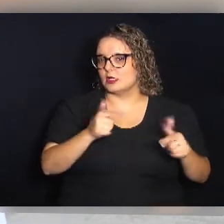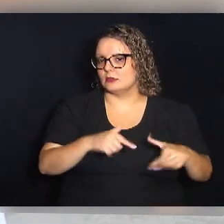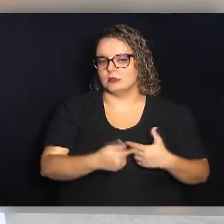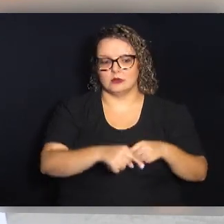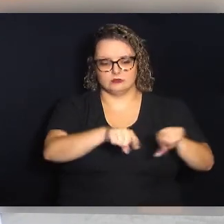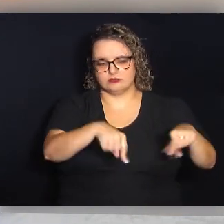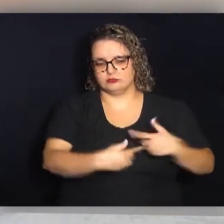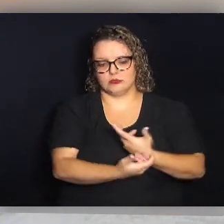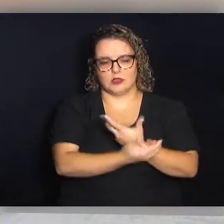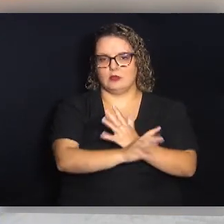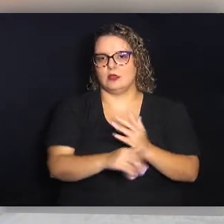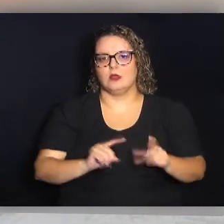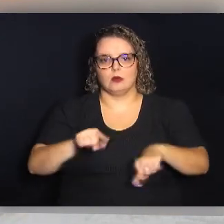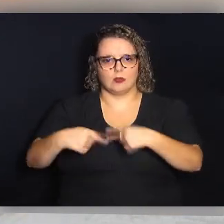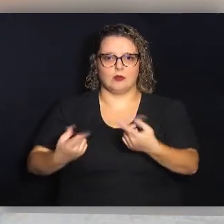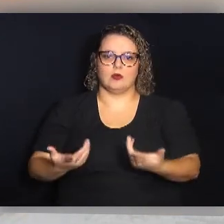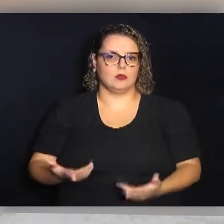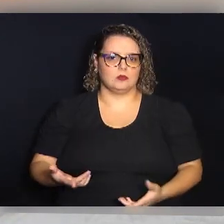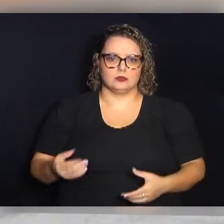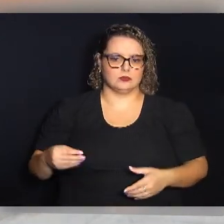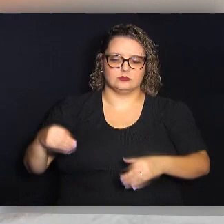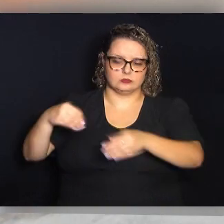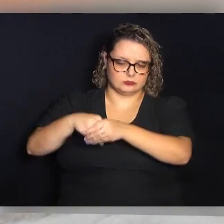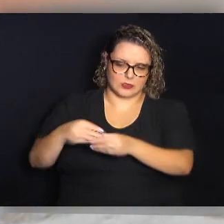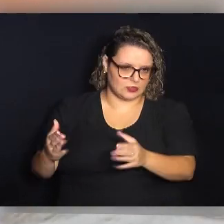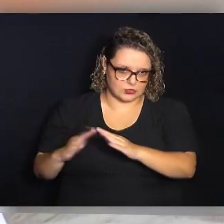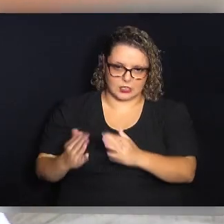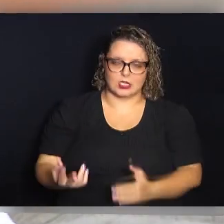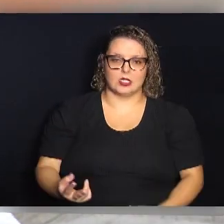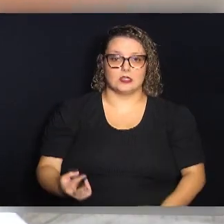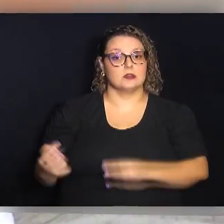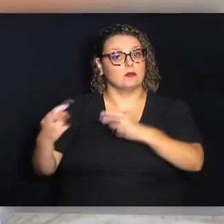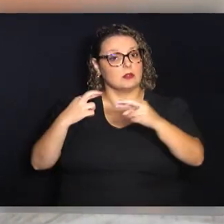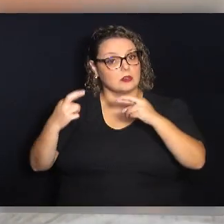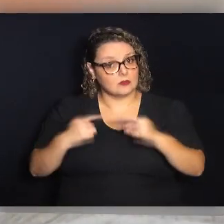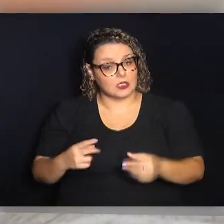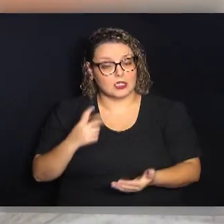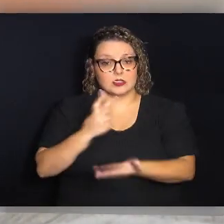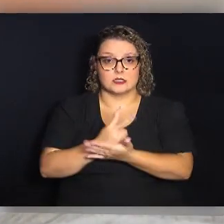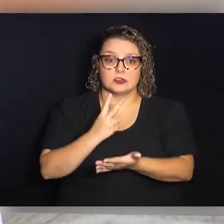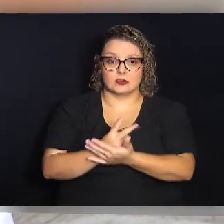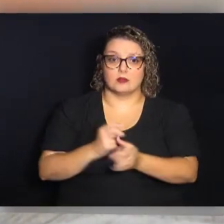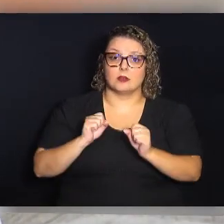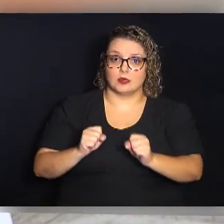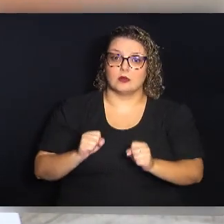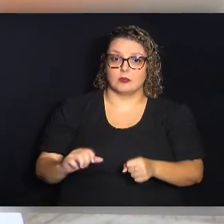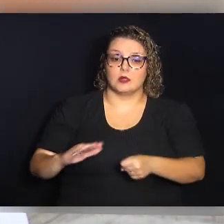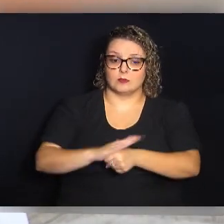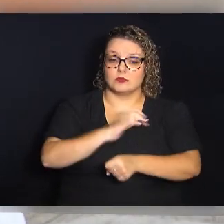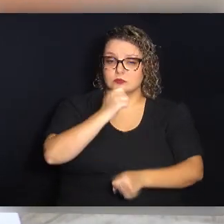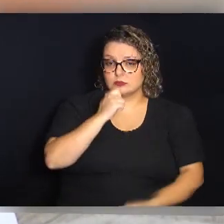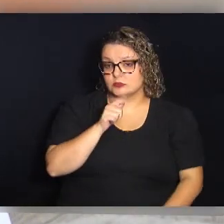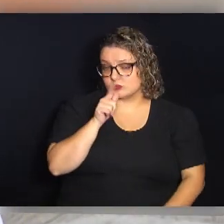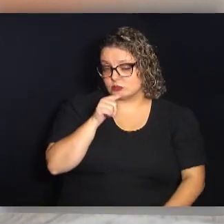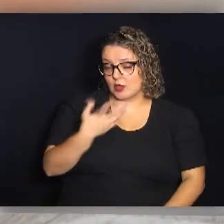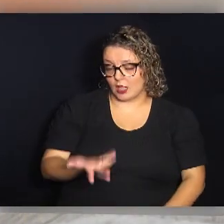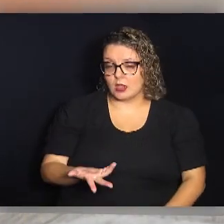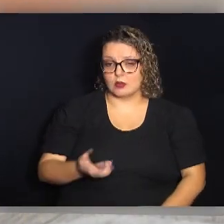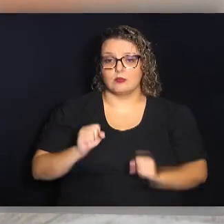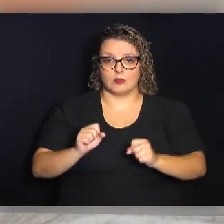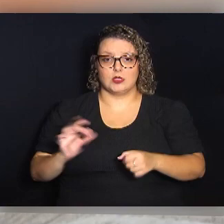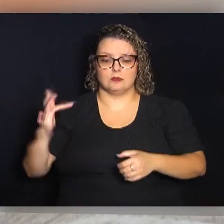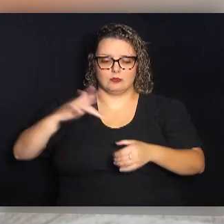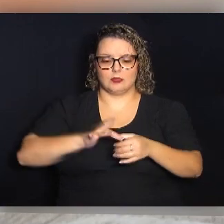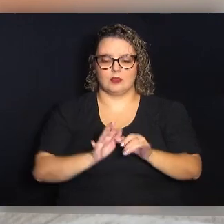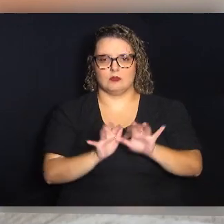baldios né ou deixem dentro das suas residências aqueles recipientes que possam acumular água e possam